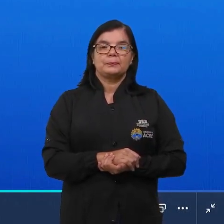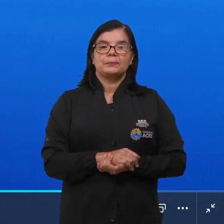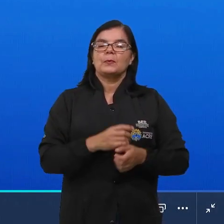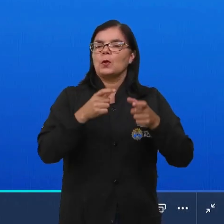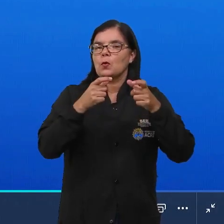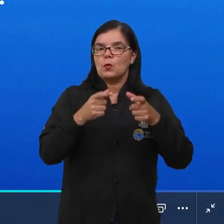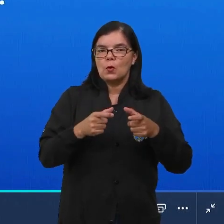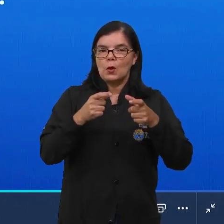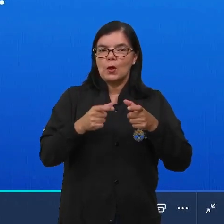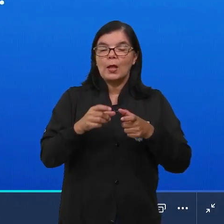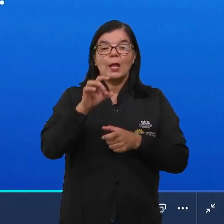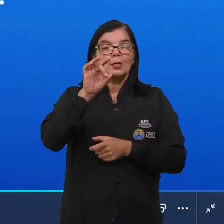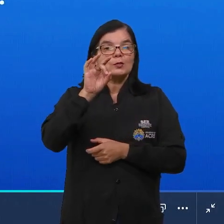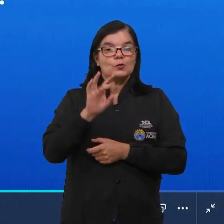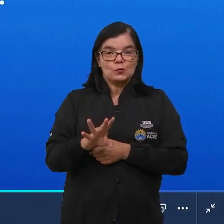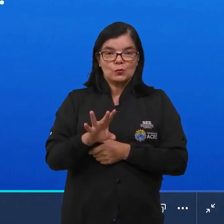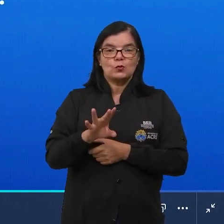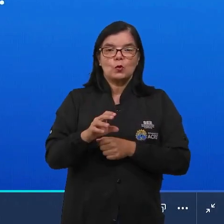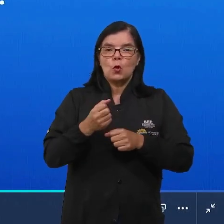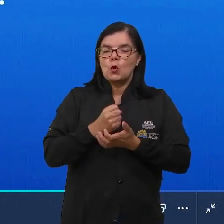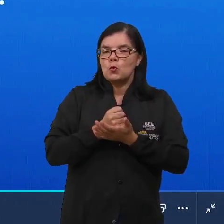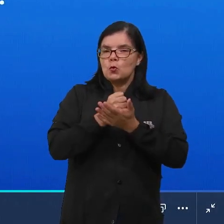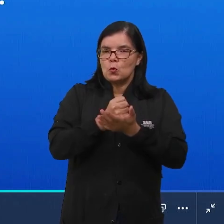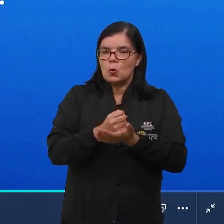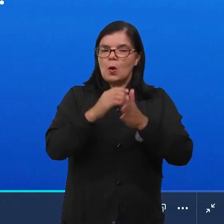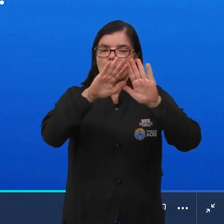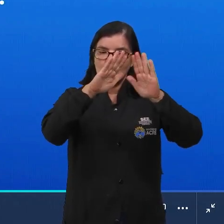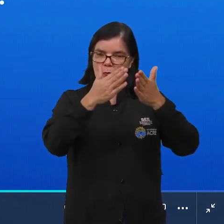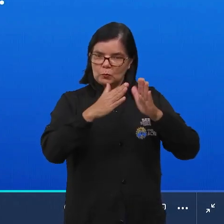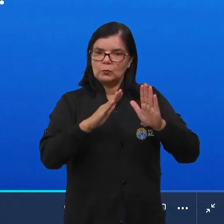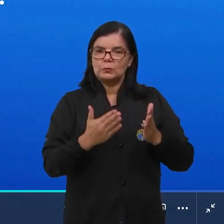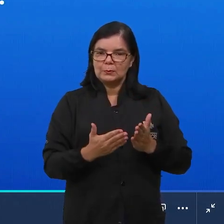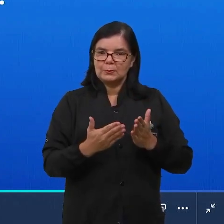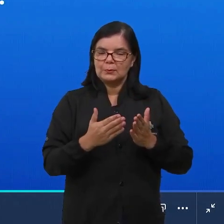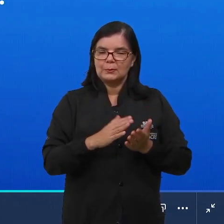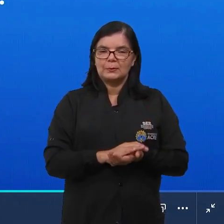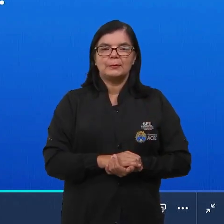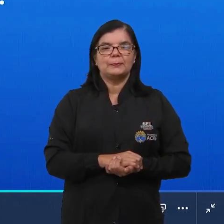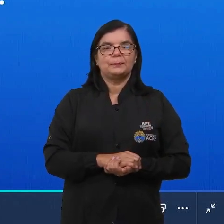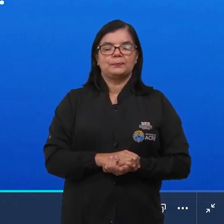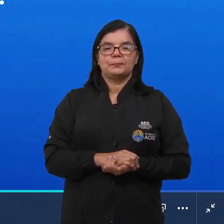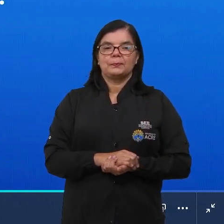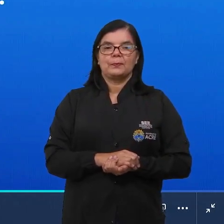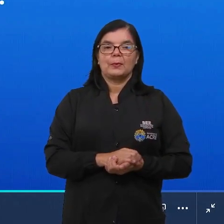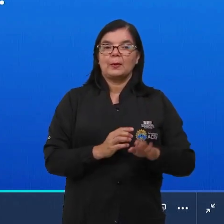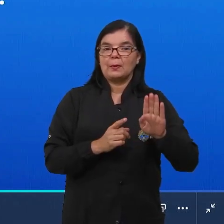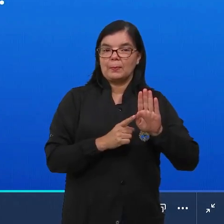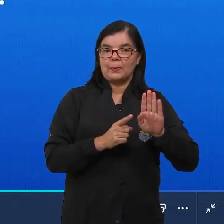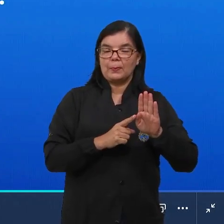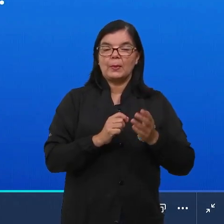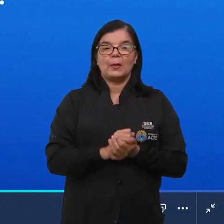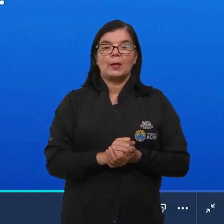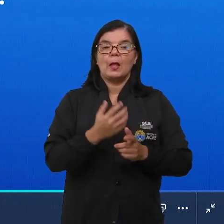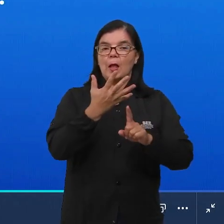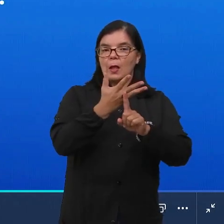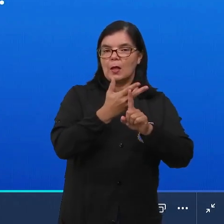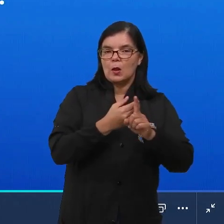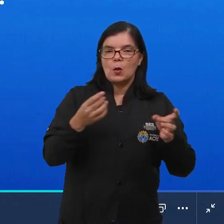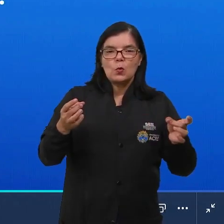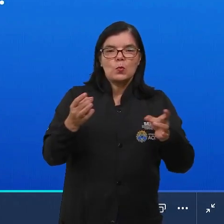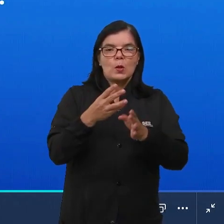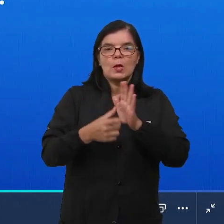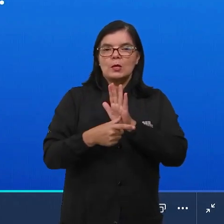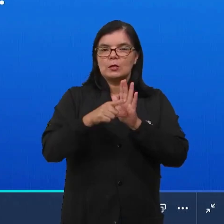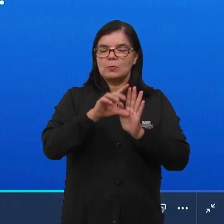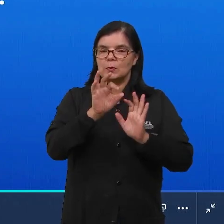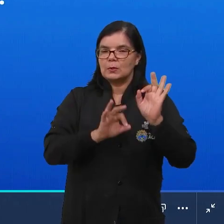o espaço é apenas suporte para as esculturas? Essa é a letra A. A letra B, a obra está